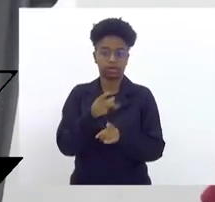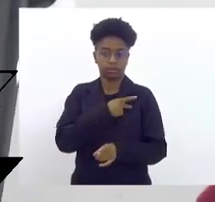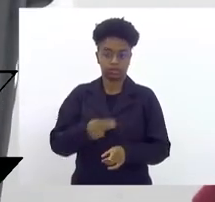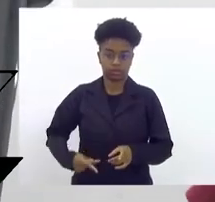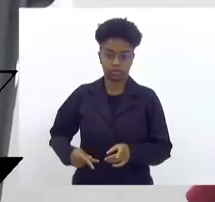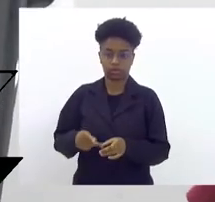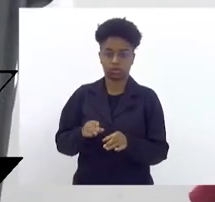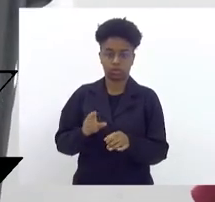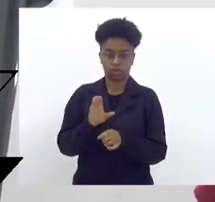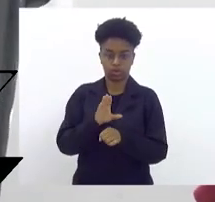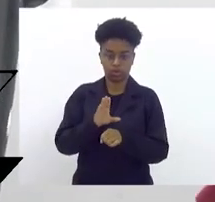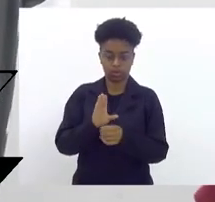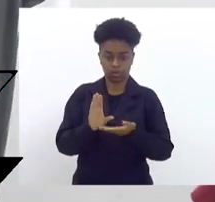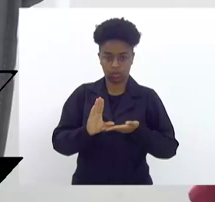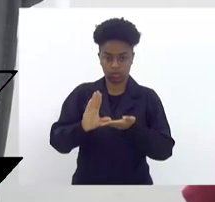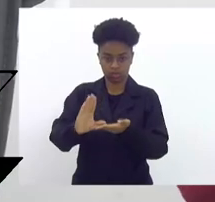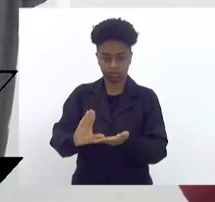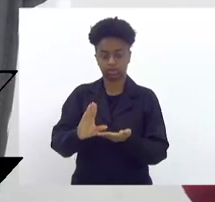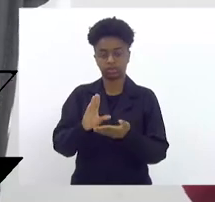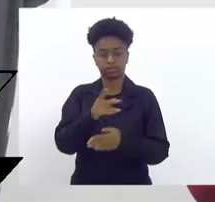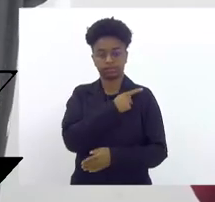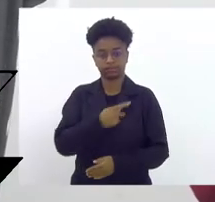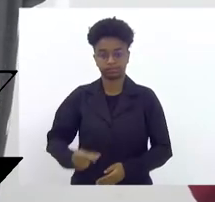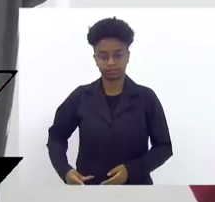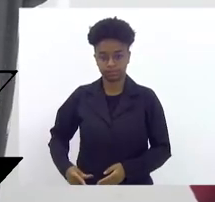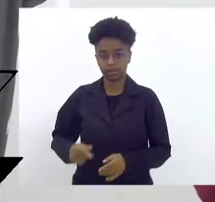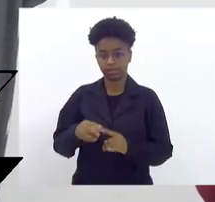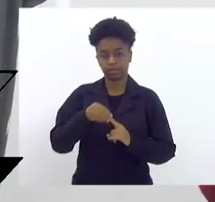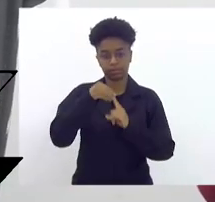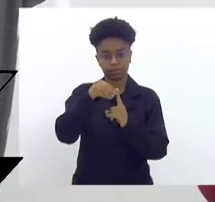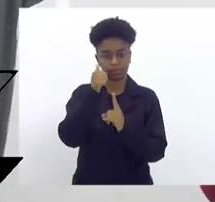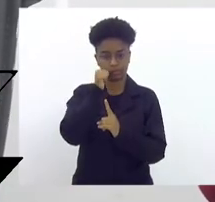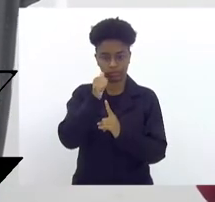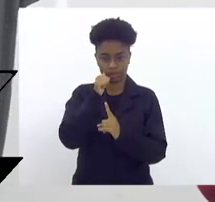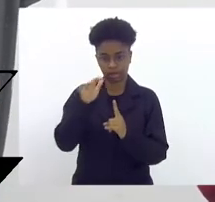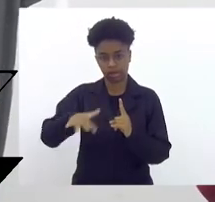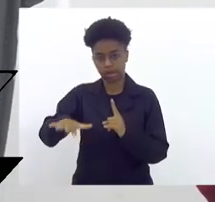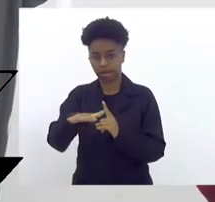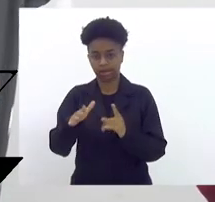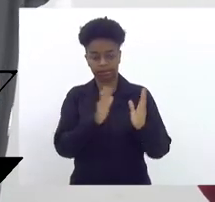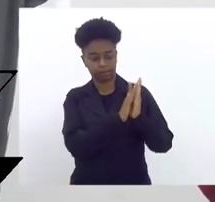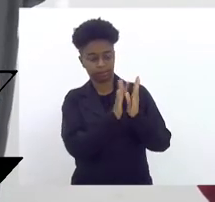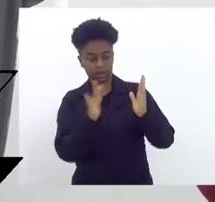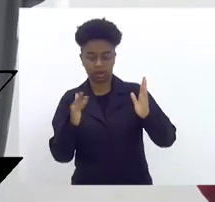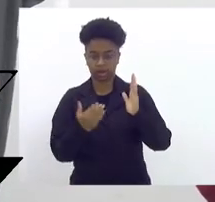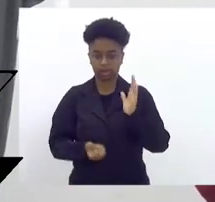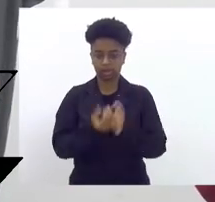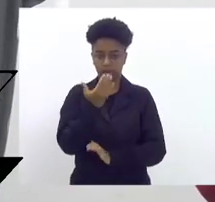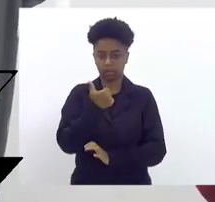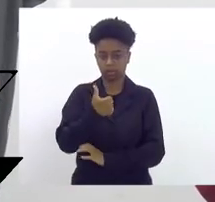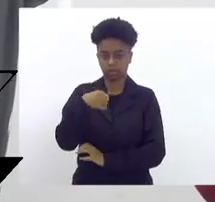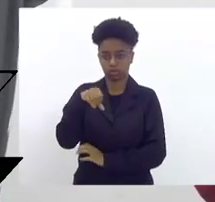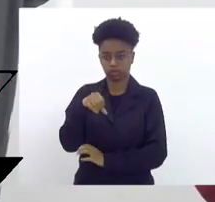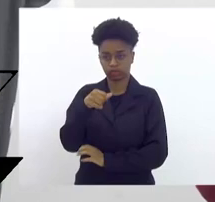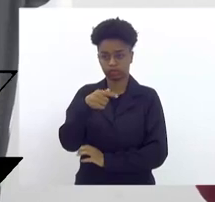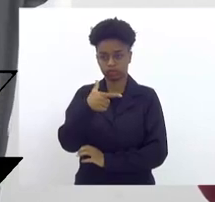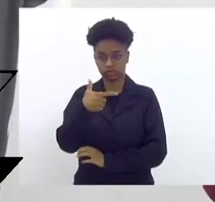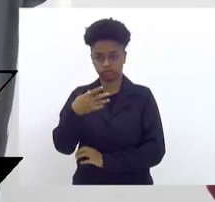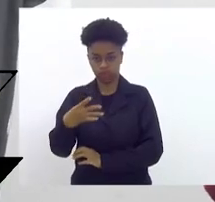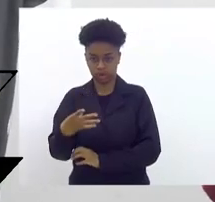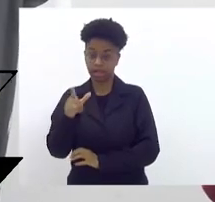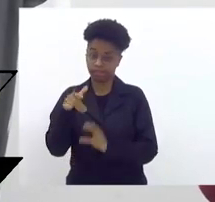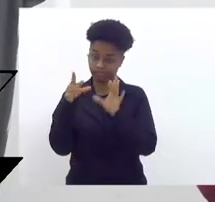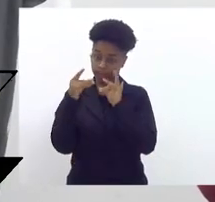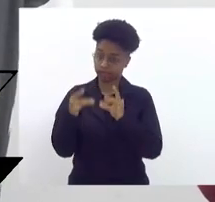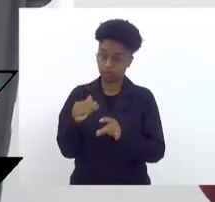do estado do Rio de Janeiro a primeira mulher indicada para o cargo desde a criação do cargo em 1924 é um